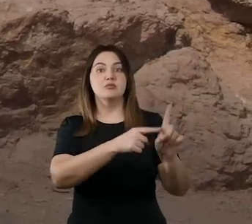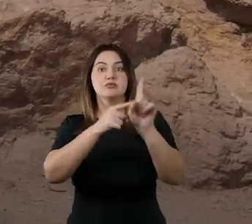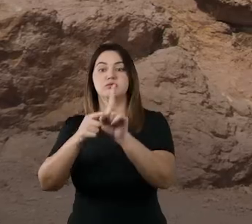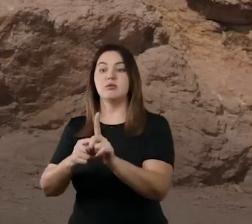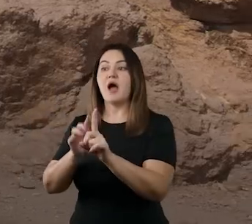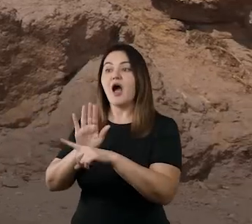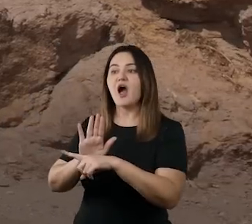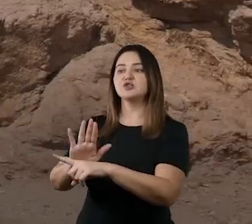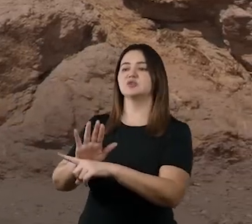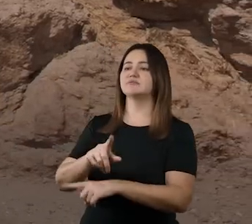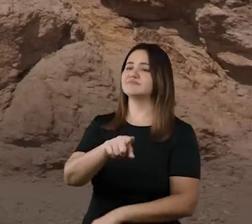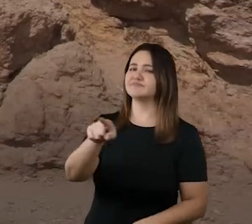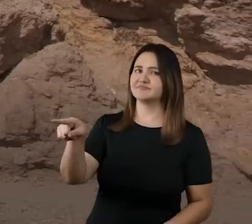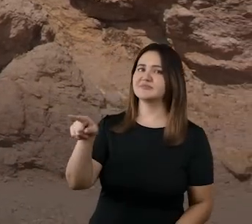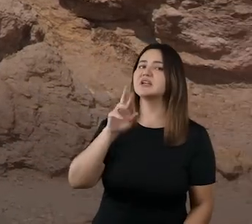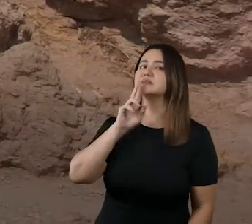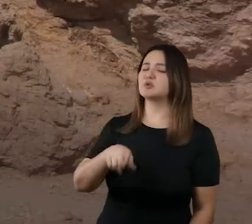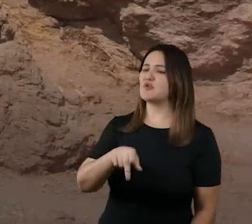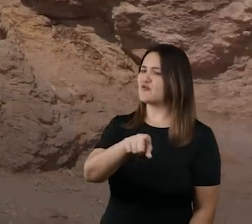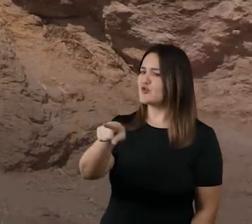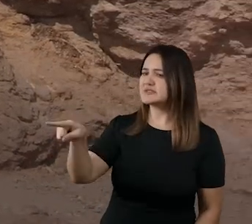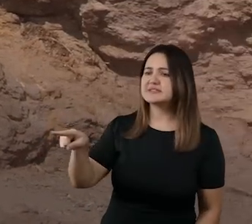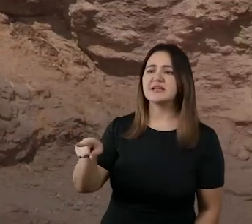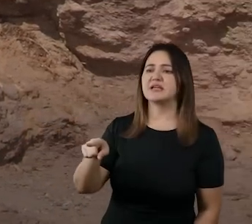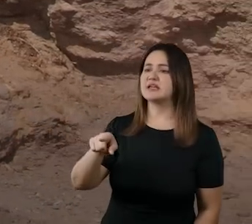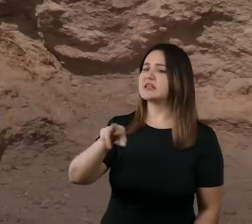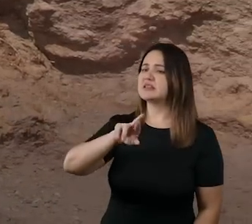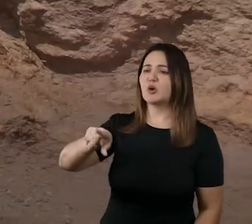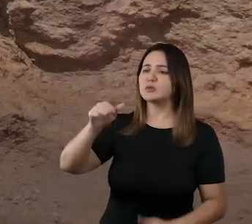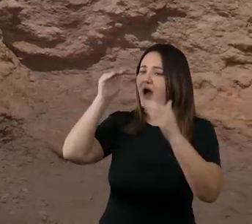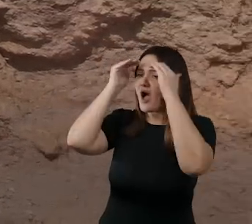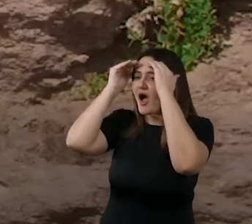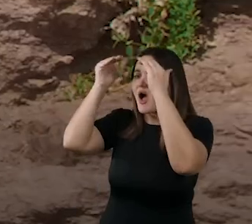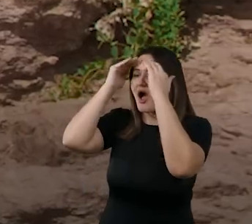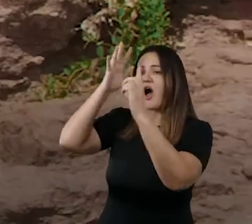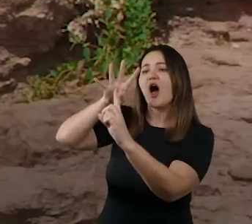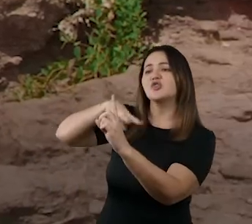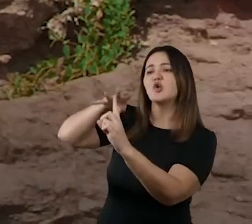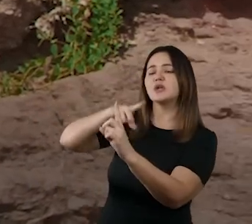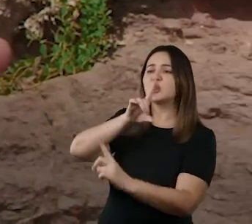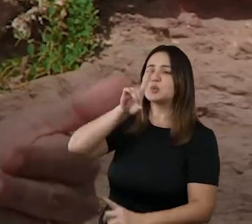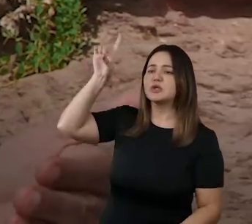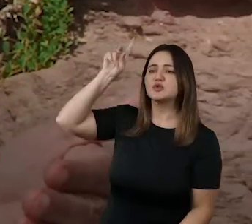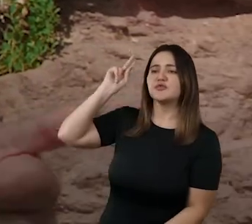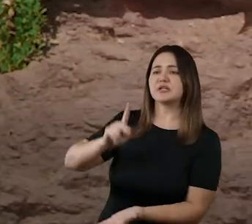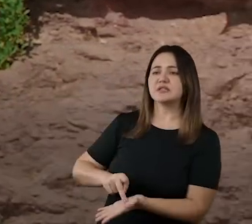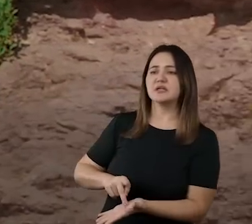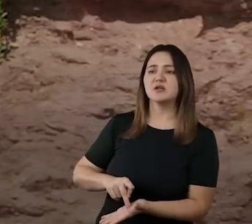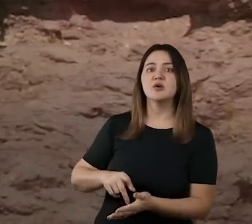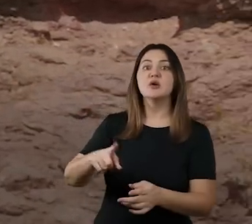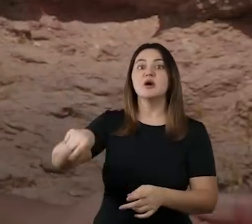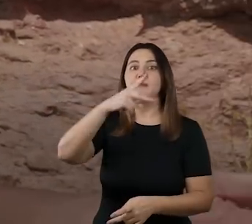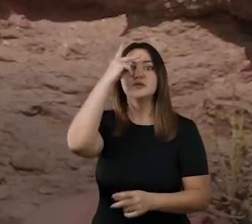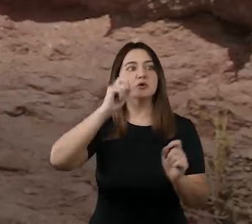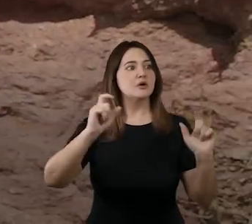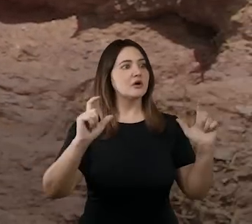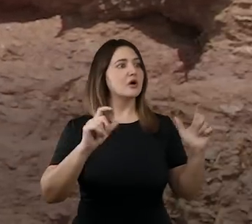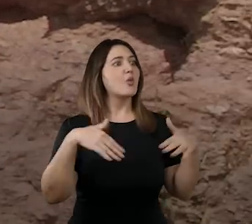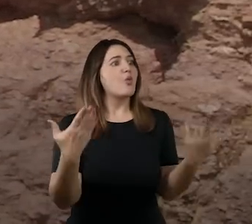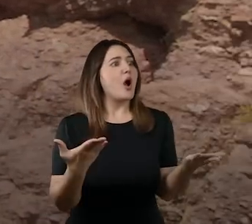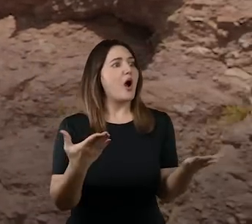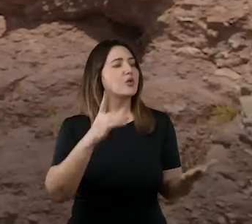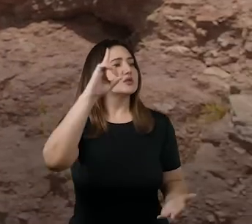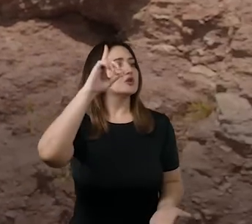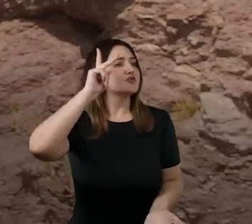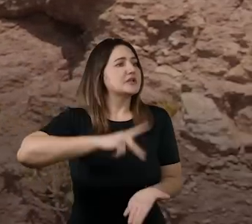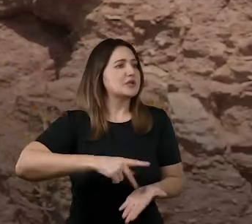disse o seguinte: vocês não estão adorando ao Deus verdadeiro. E os atenienses falaram: então diga quem é esse Deus verdadeiro